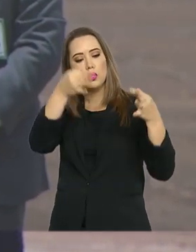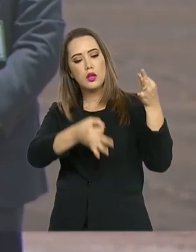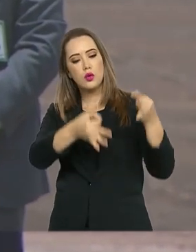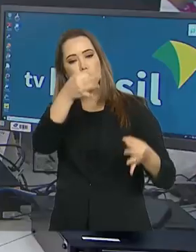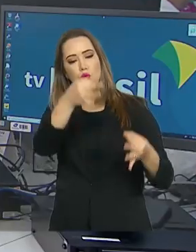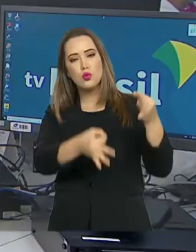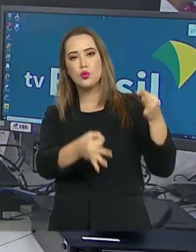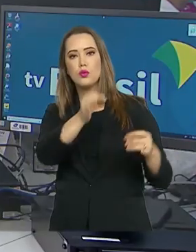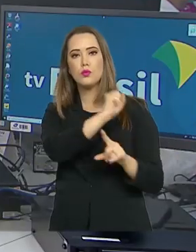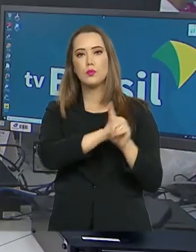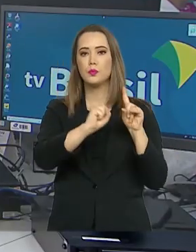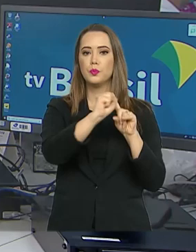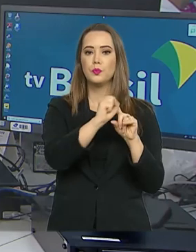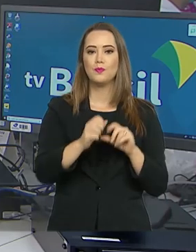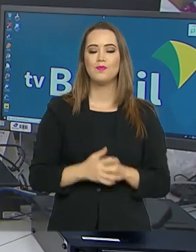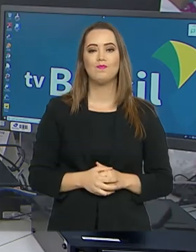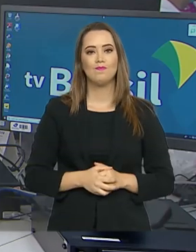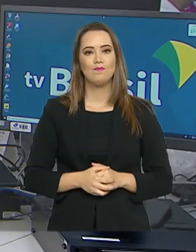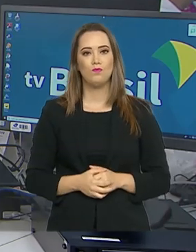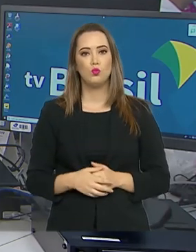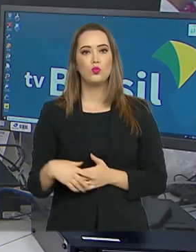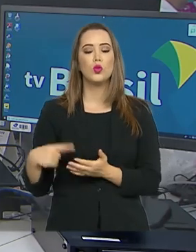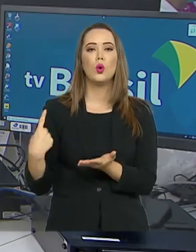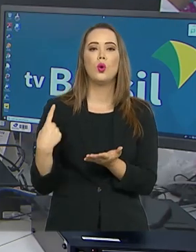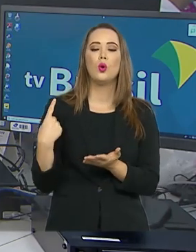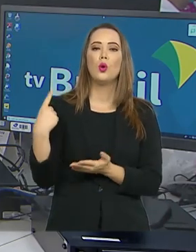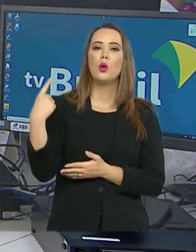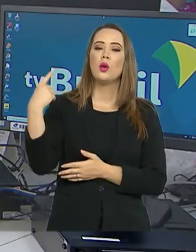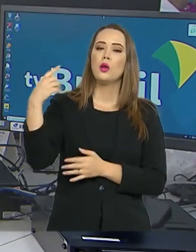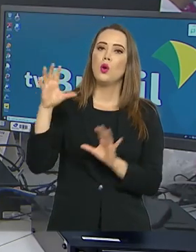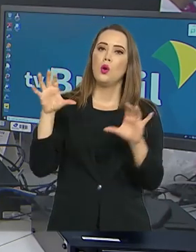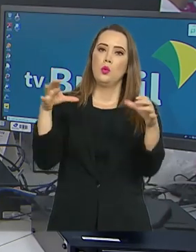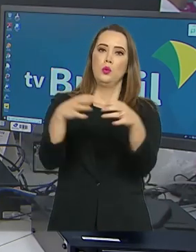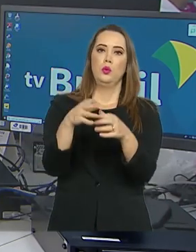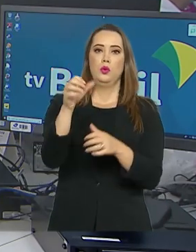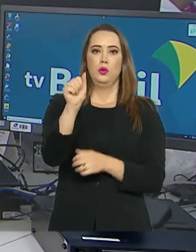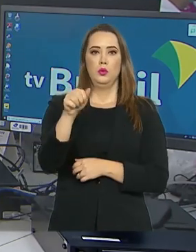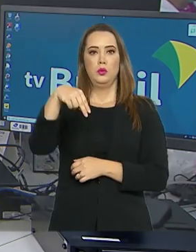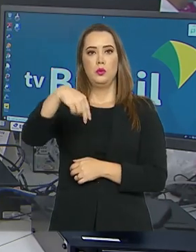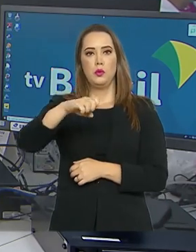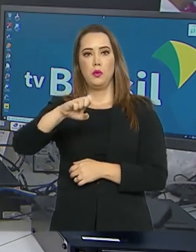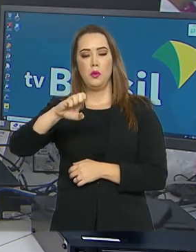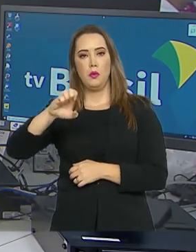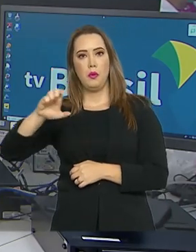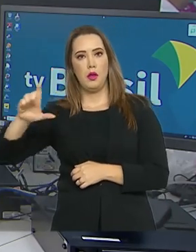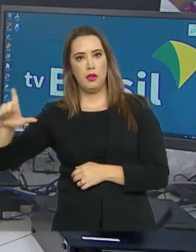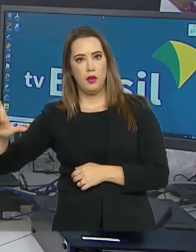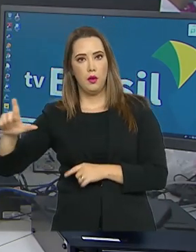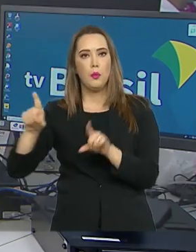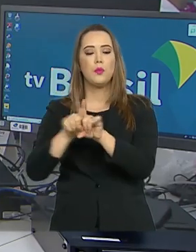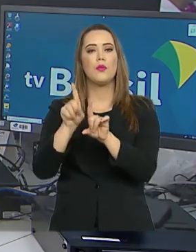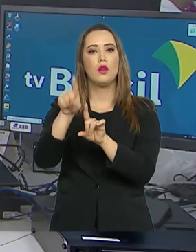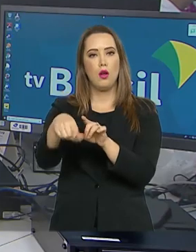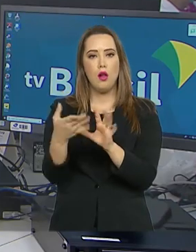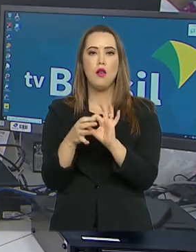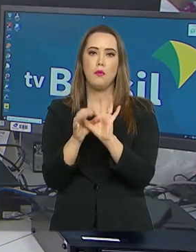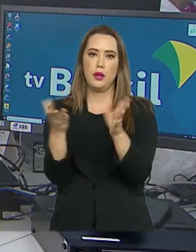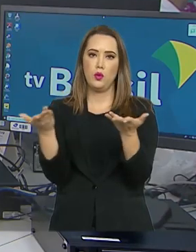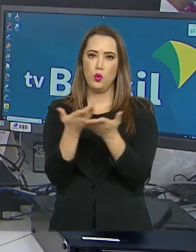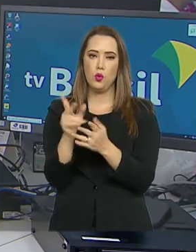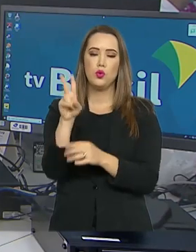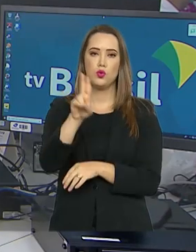social a agência nacional de energia elétrica autoriza hoje a operação da última turbina da hidrelétrica